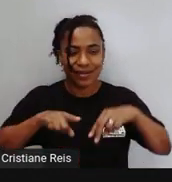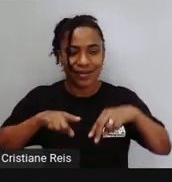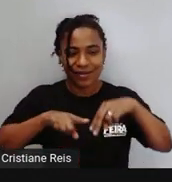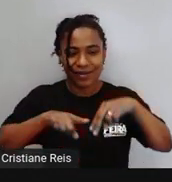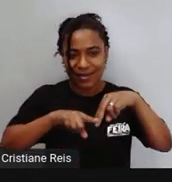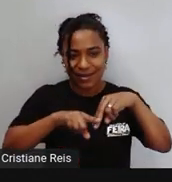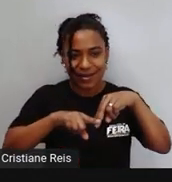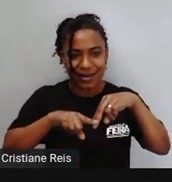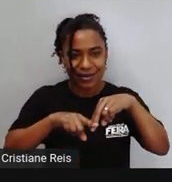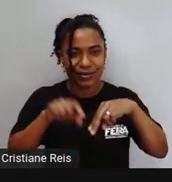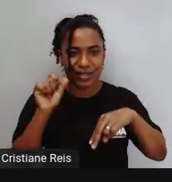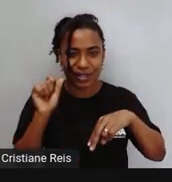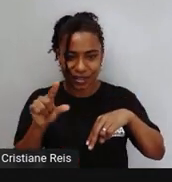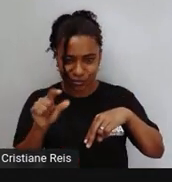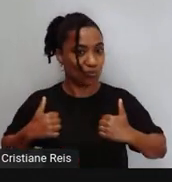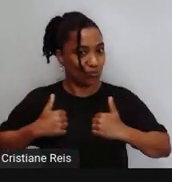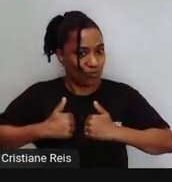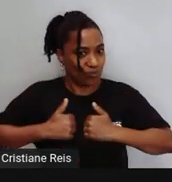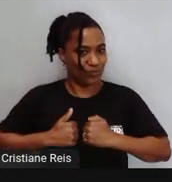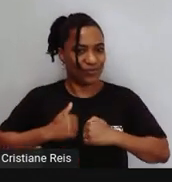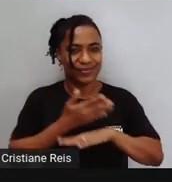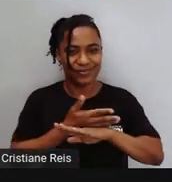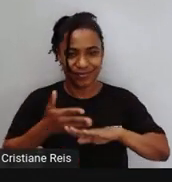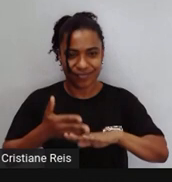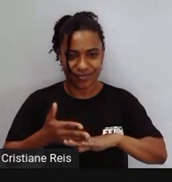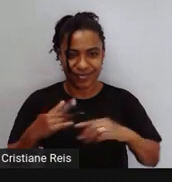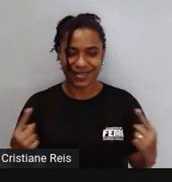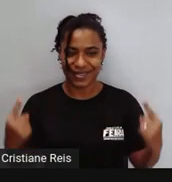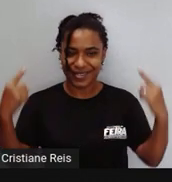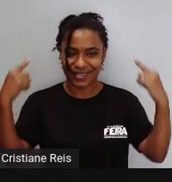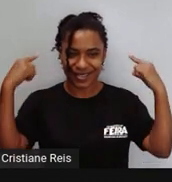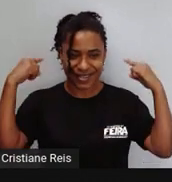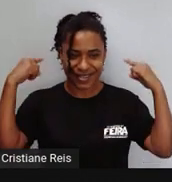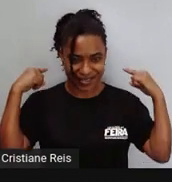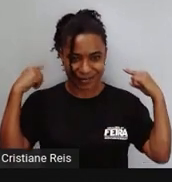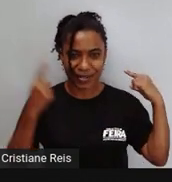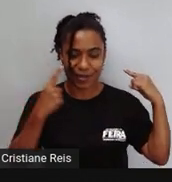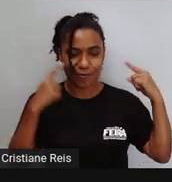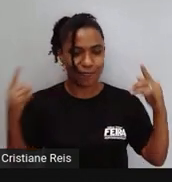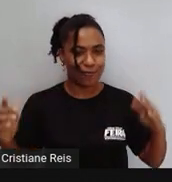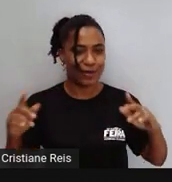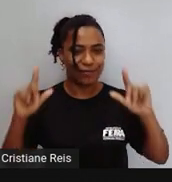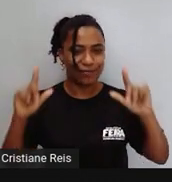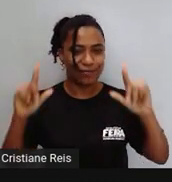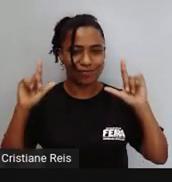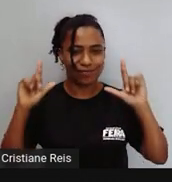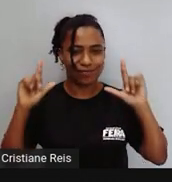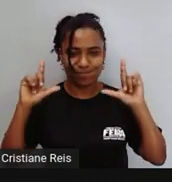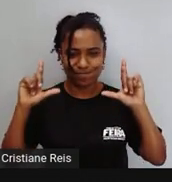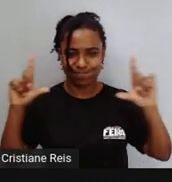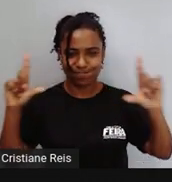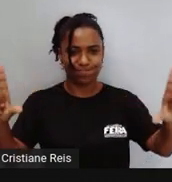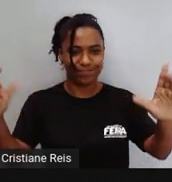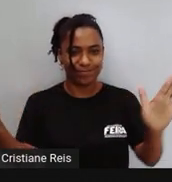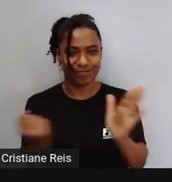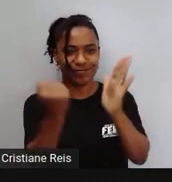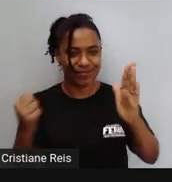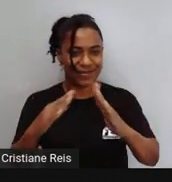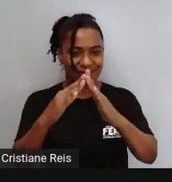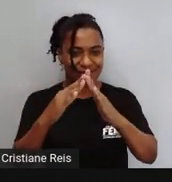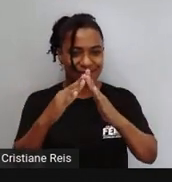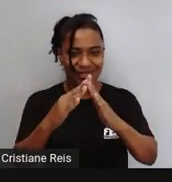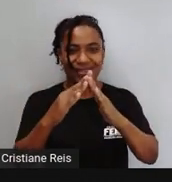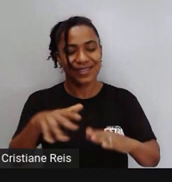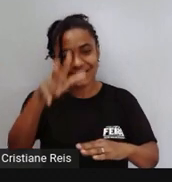guarda-pó branco. Atrás de mim vocês podem visualizar um painel com logomarcas da Secretaria de Educação e da